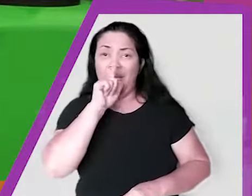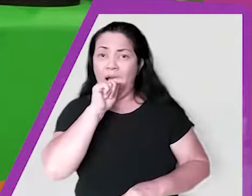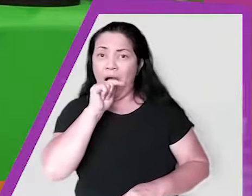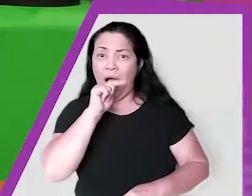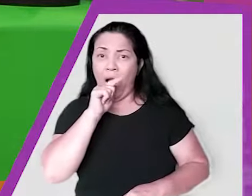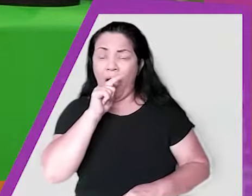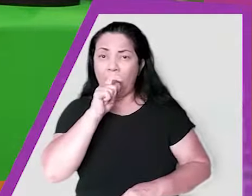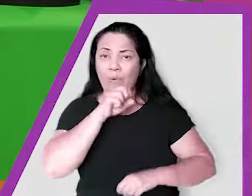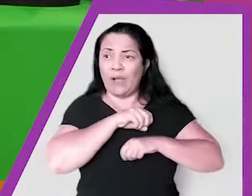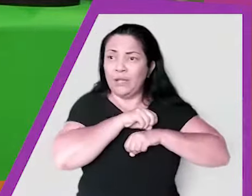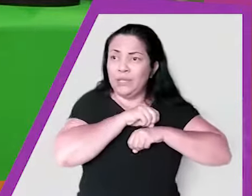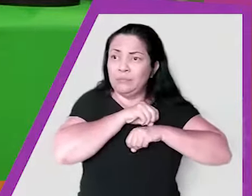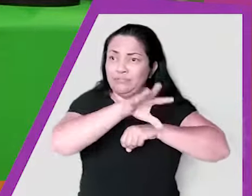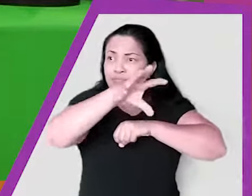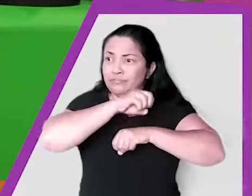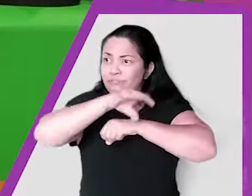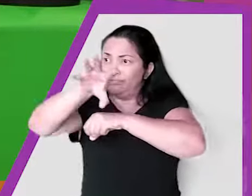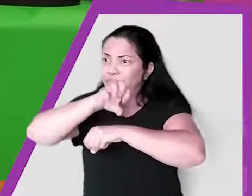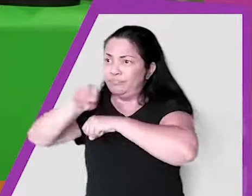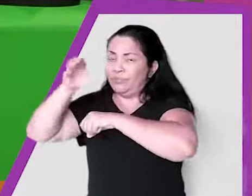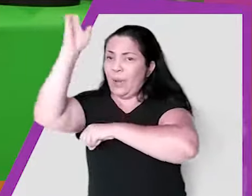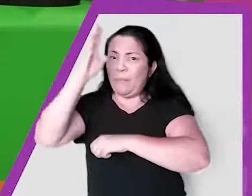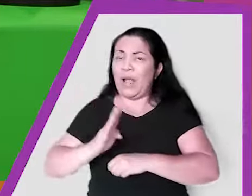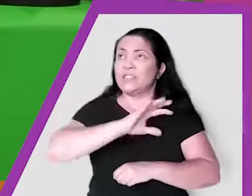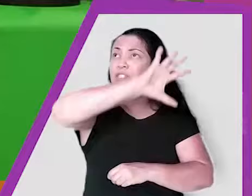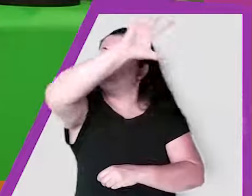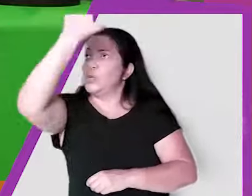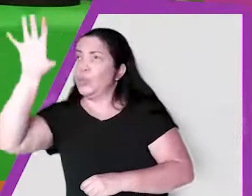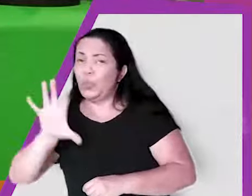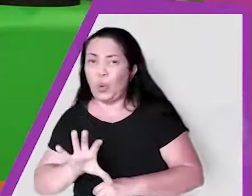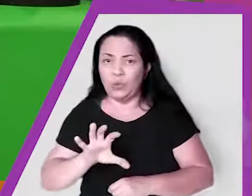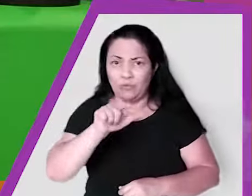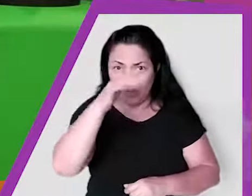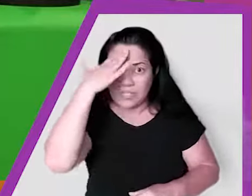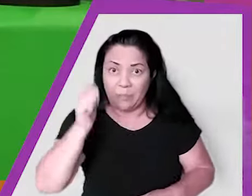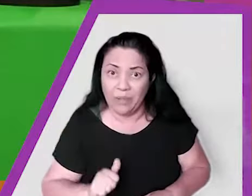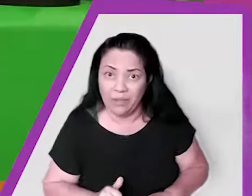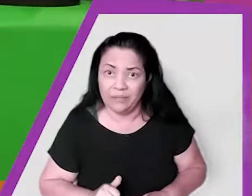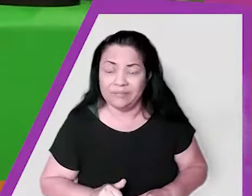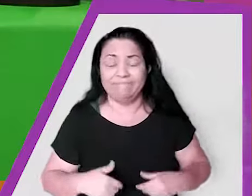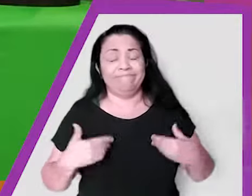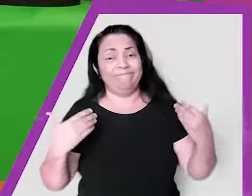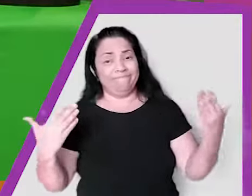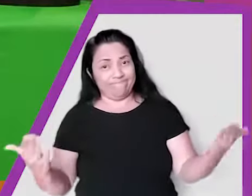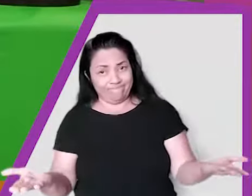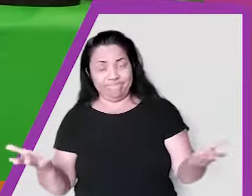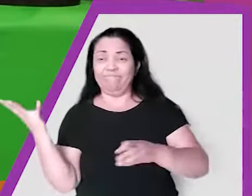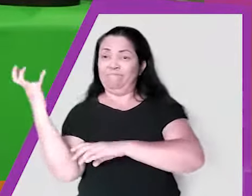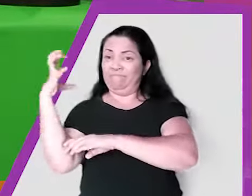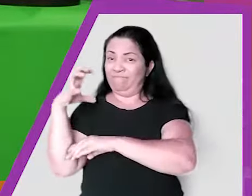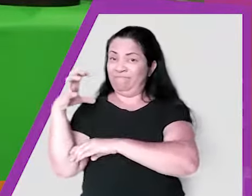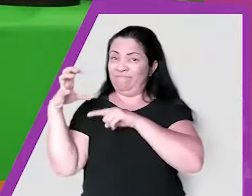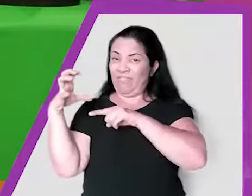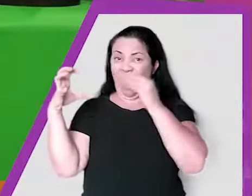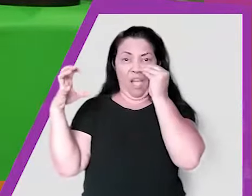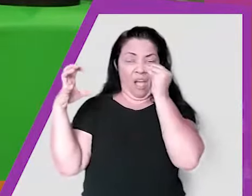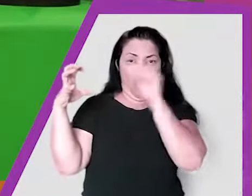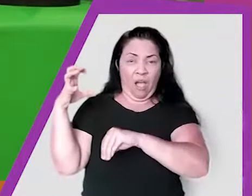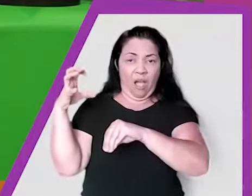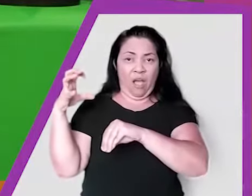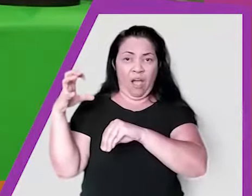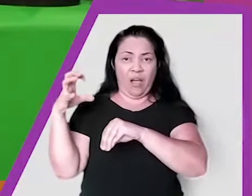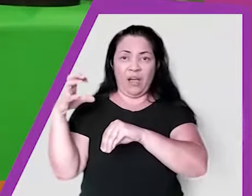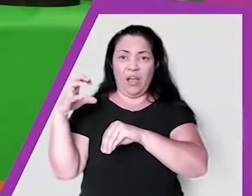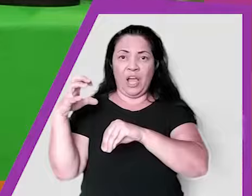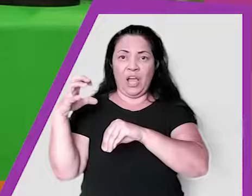o bioma de onde vem boa parte da água do Brasil? Tenho certeza que vocês não sabiam disso, né? Não dá